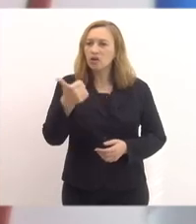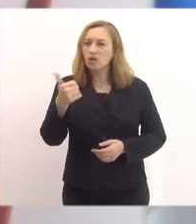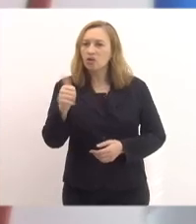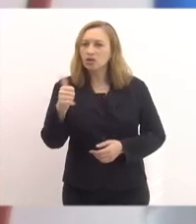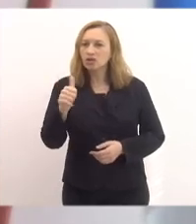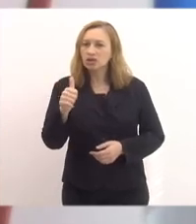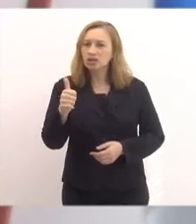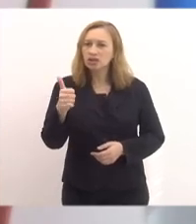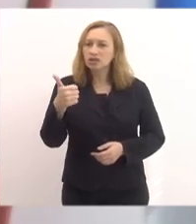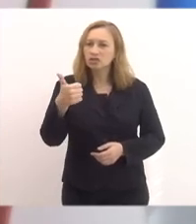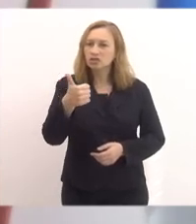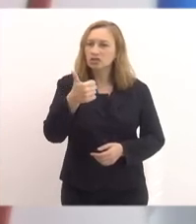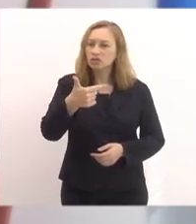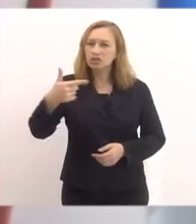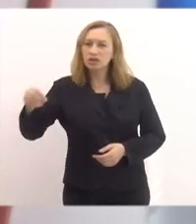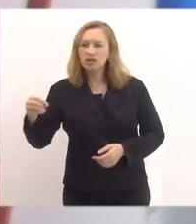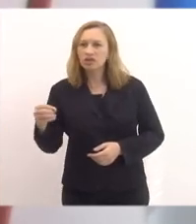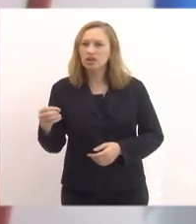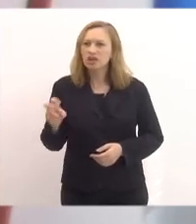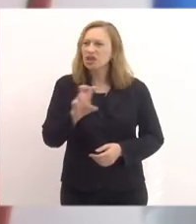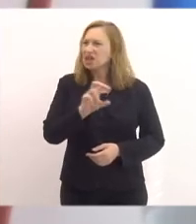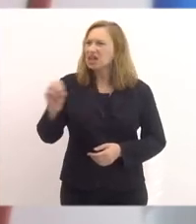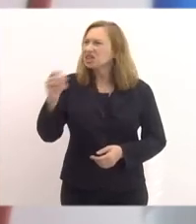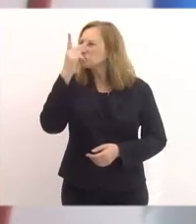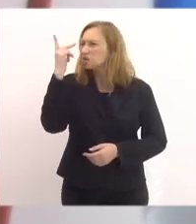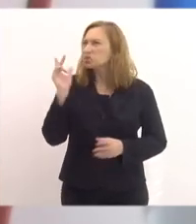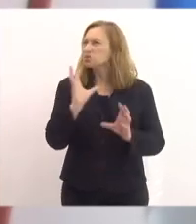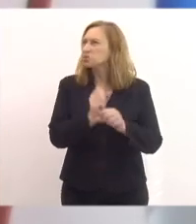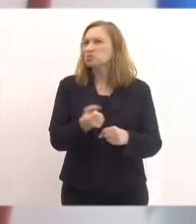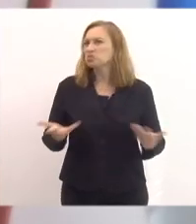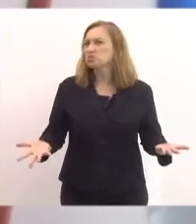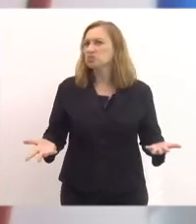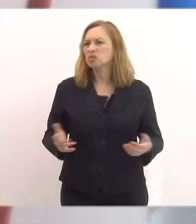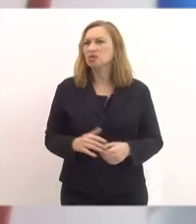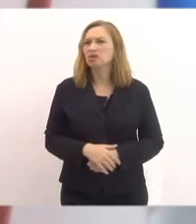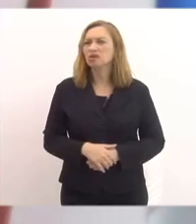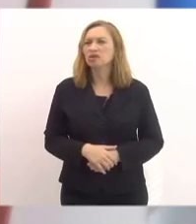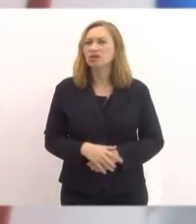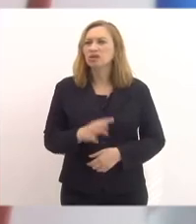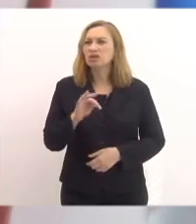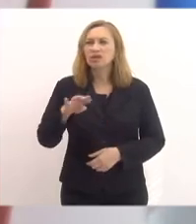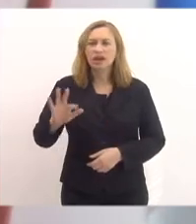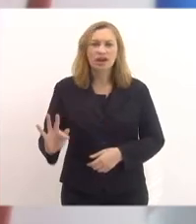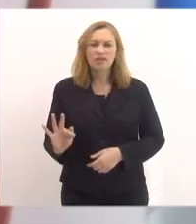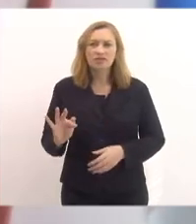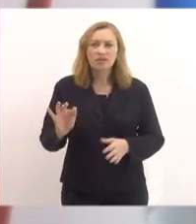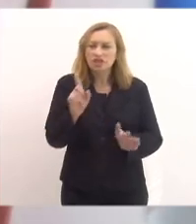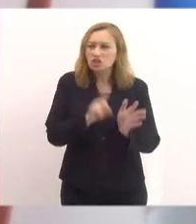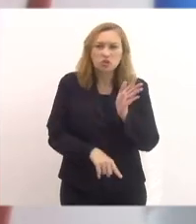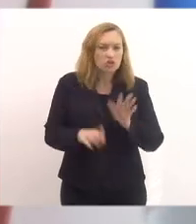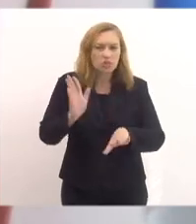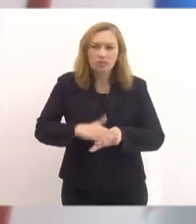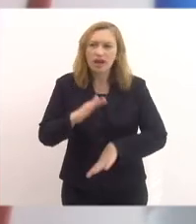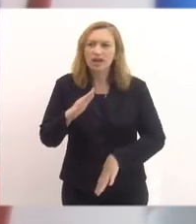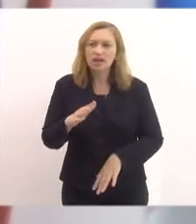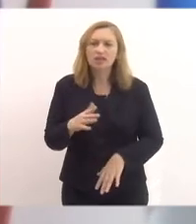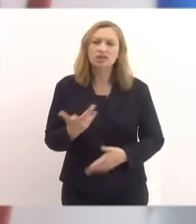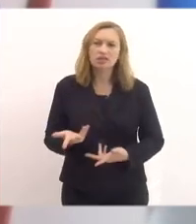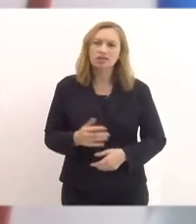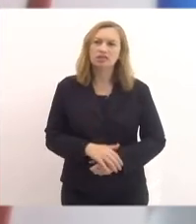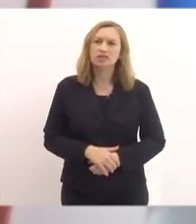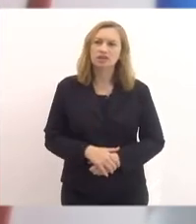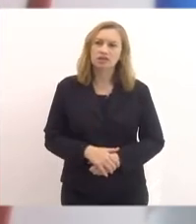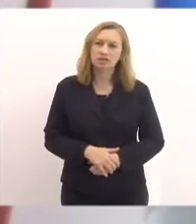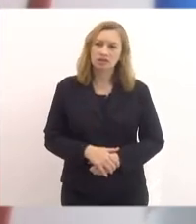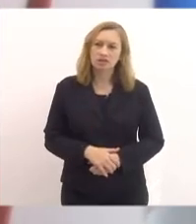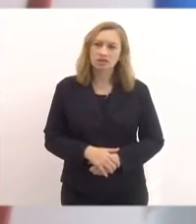e 200 e pouco aqui, não são 600, não são 500 pessoas. Fazendo um TAF vai reduzir ainda mais, vai sobrar 30% disso.